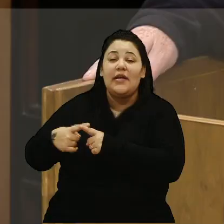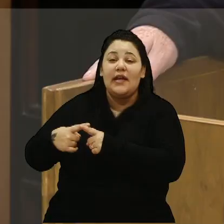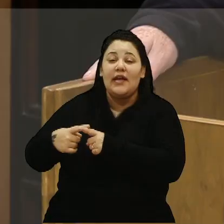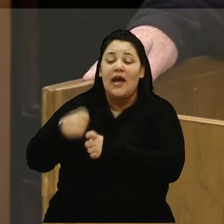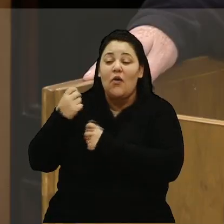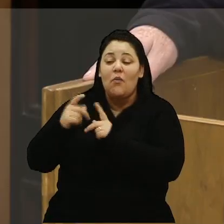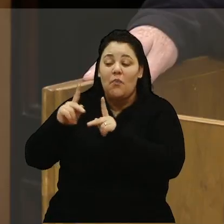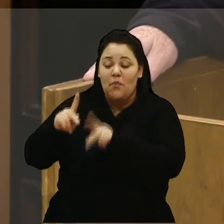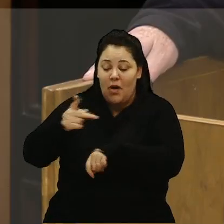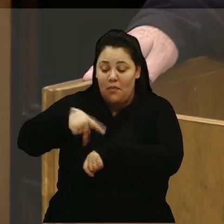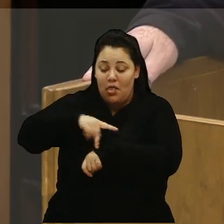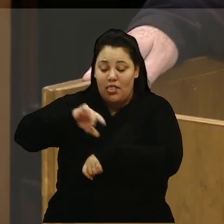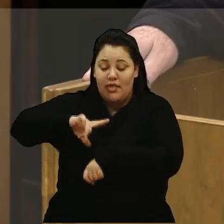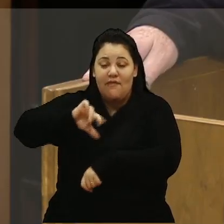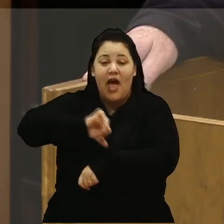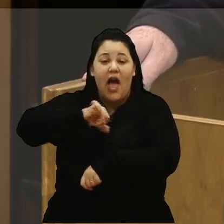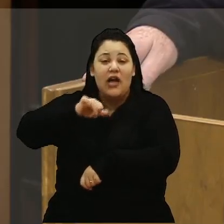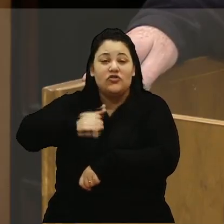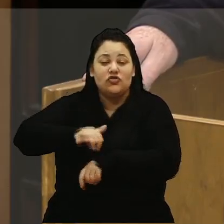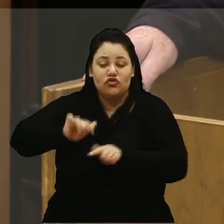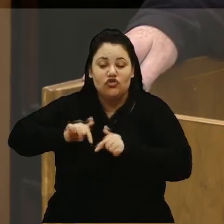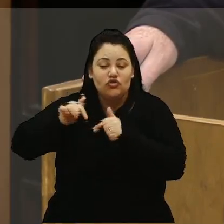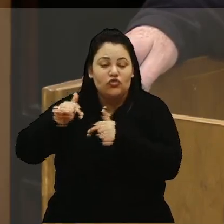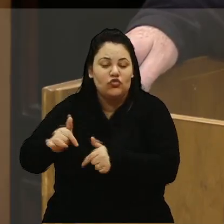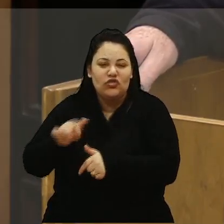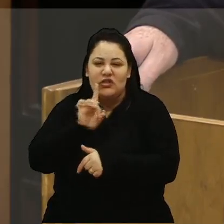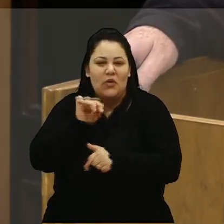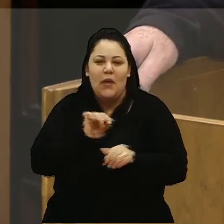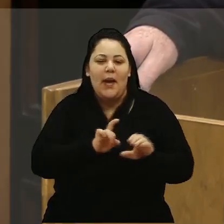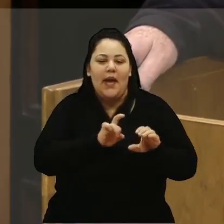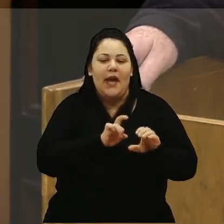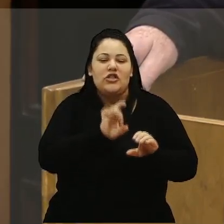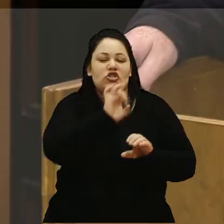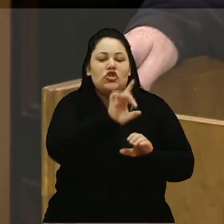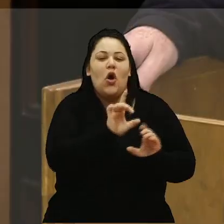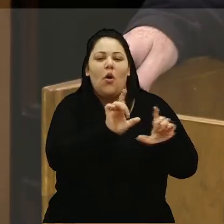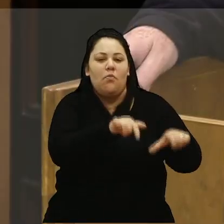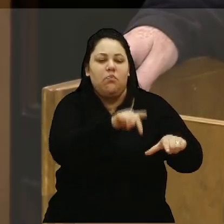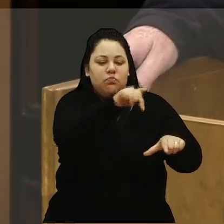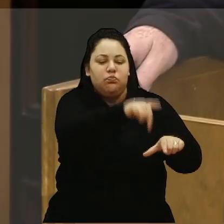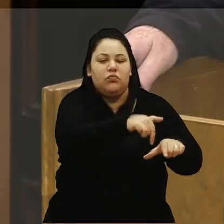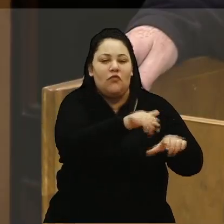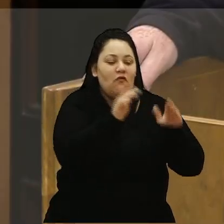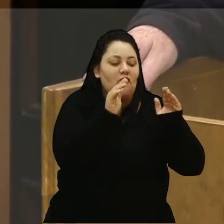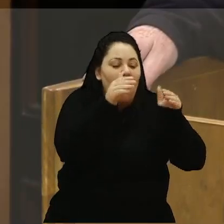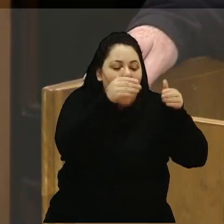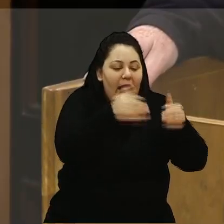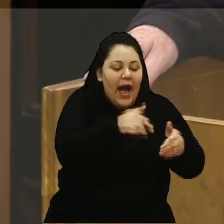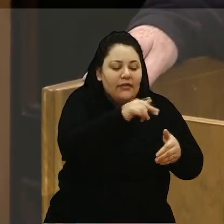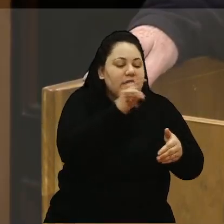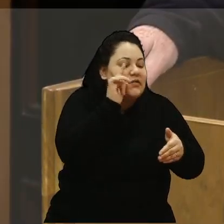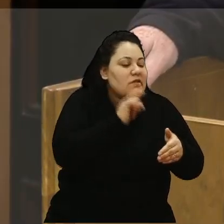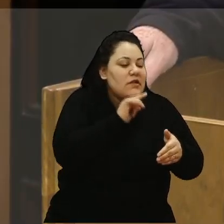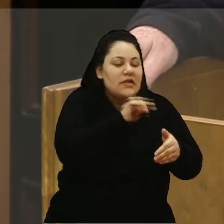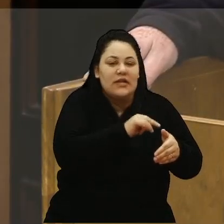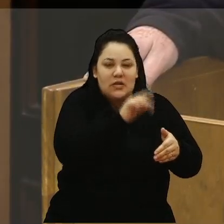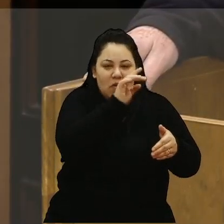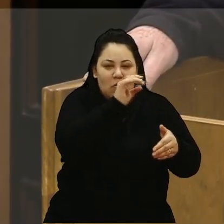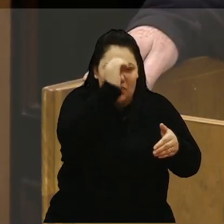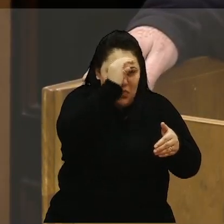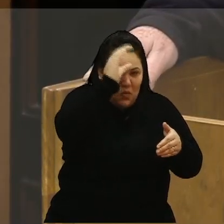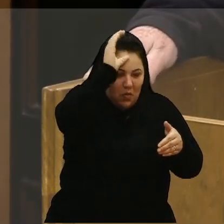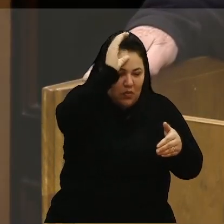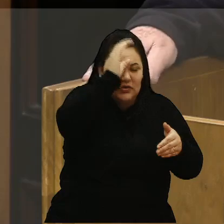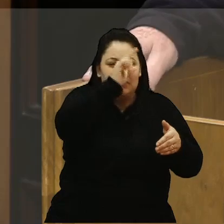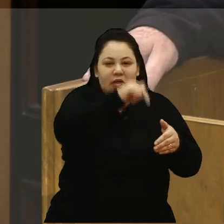humano. O conhecimento humano não é propriedade de uma empresa, é propriedade do mundo. É propriedade do desenvolvimento